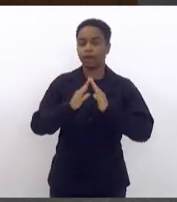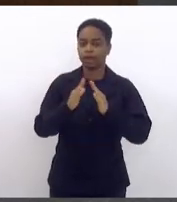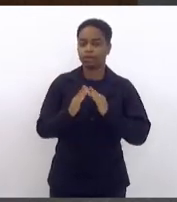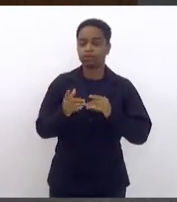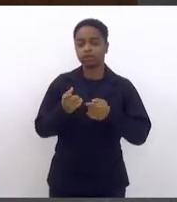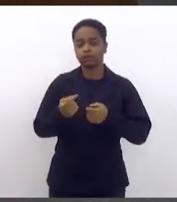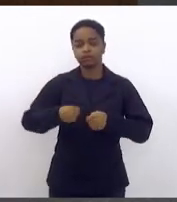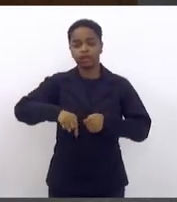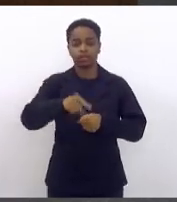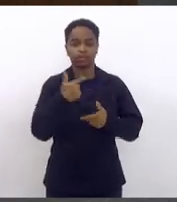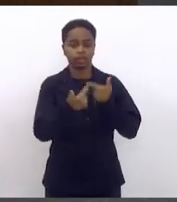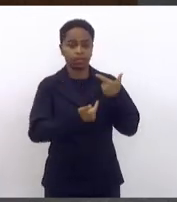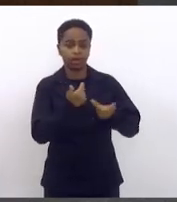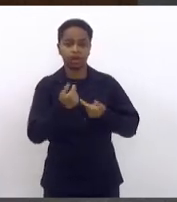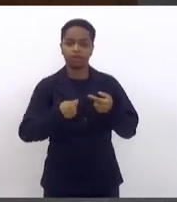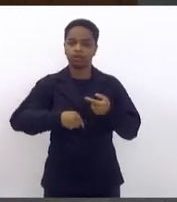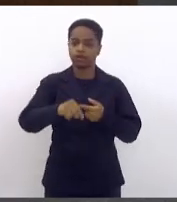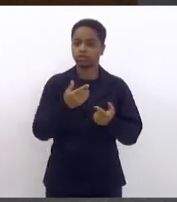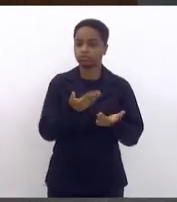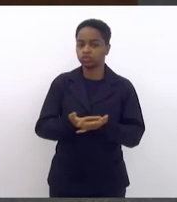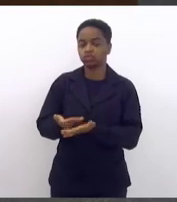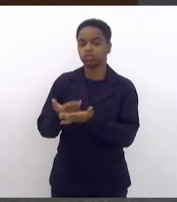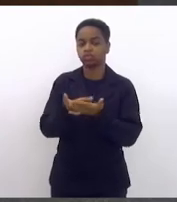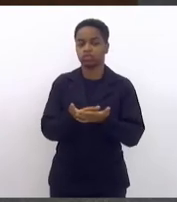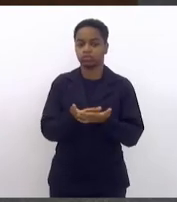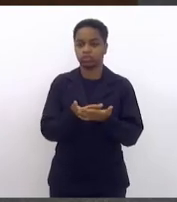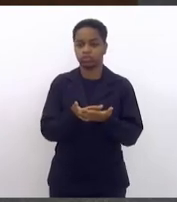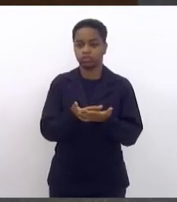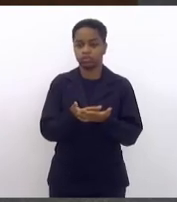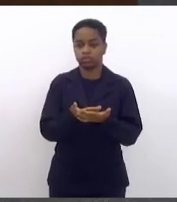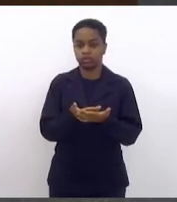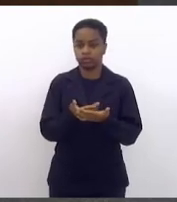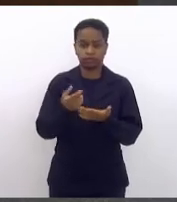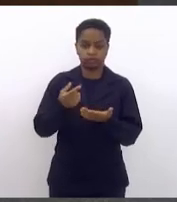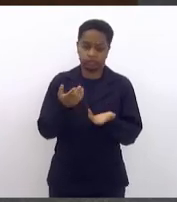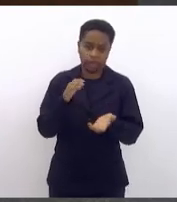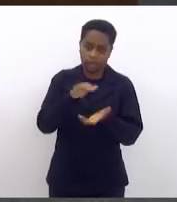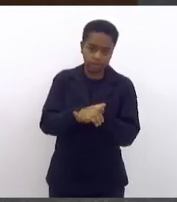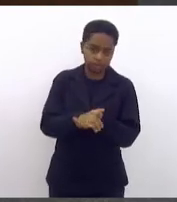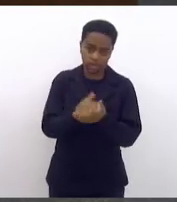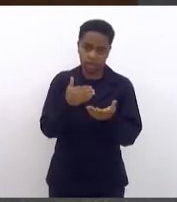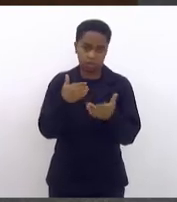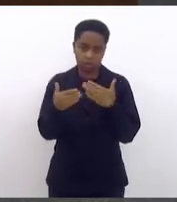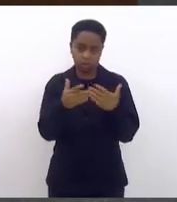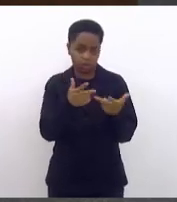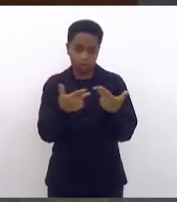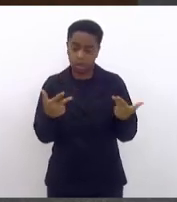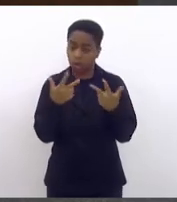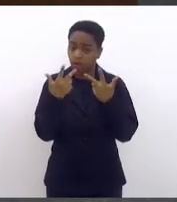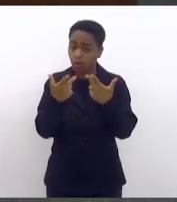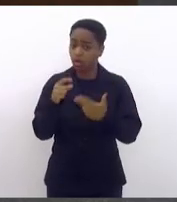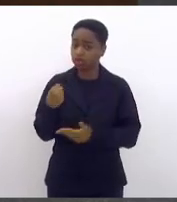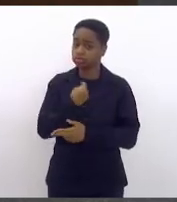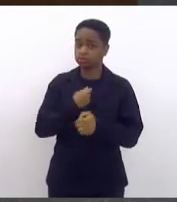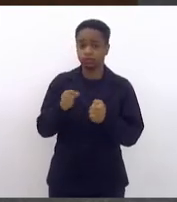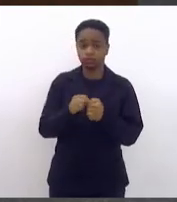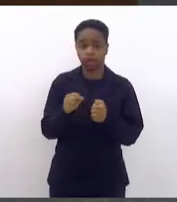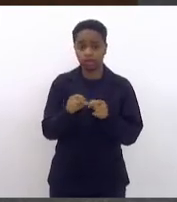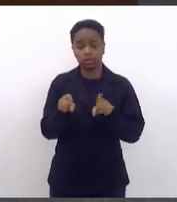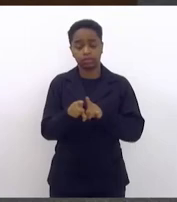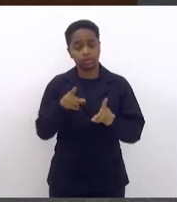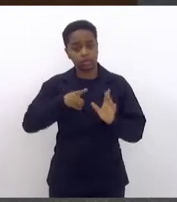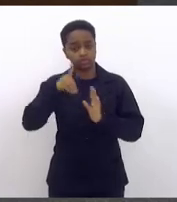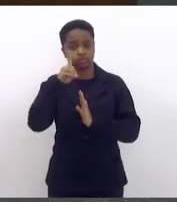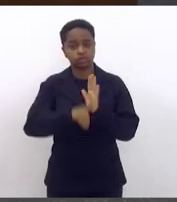trabalho, para os seus estudos, para o seu casar, enfim, fazer o que nós todos podemos e temos direito